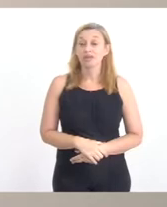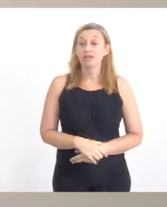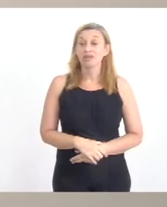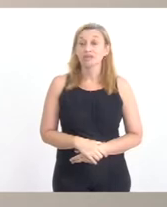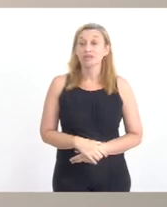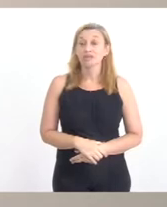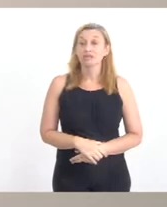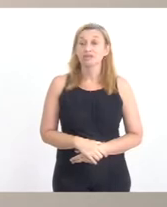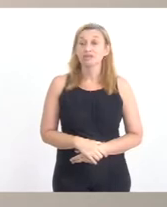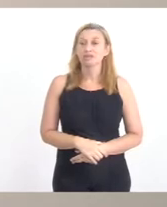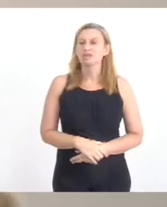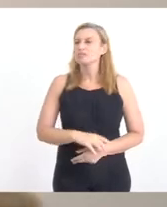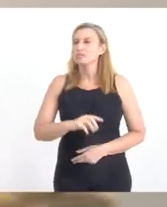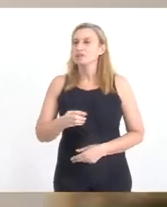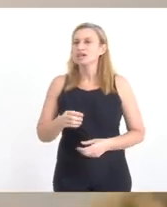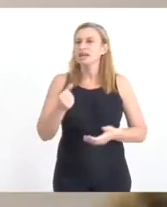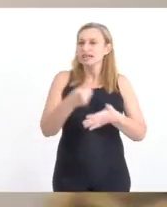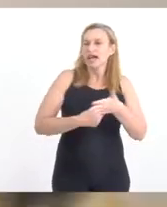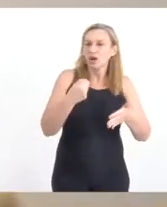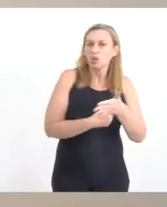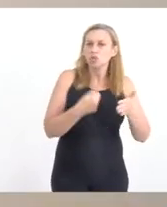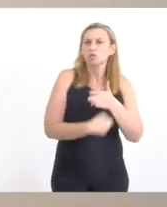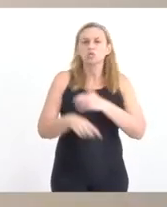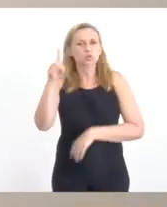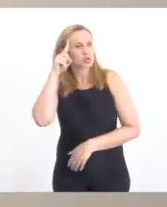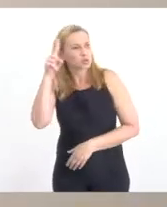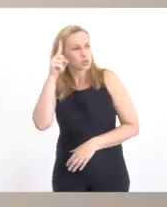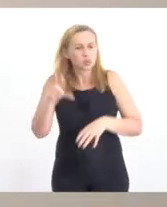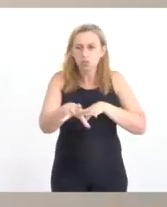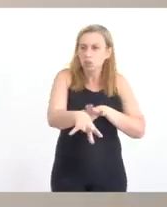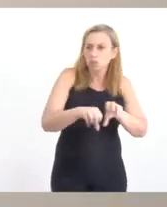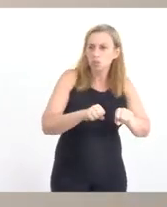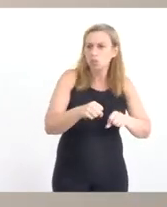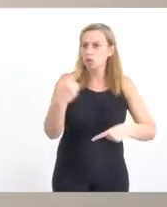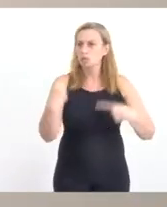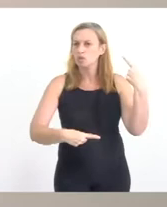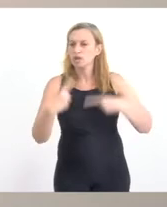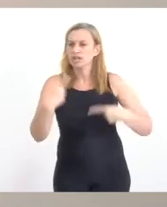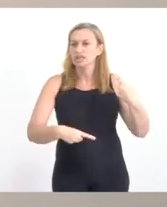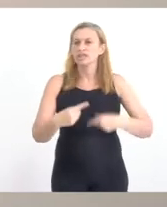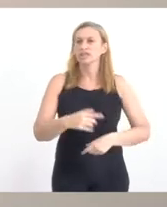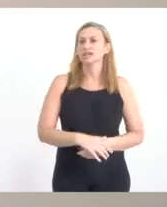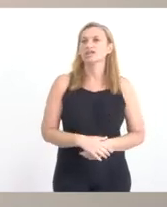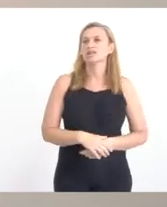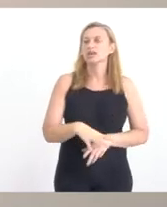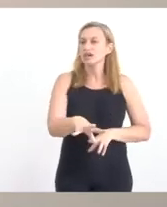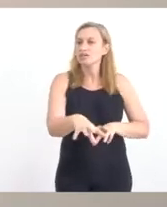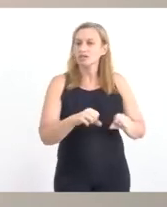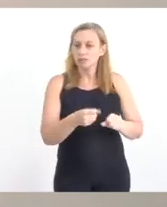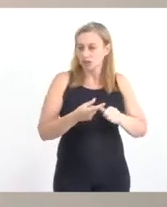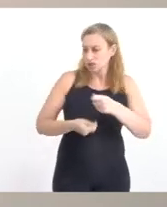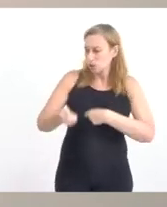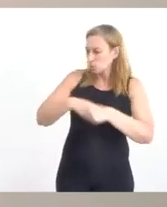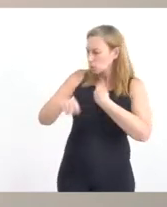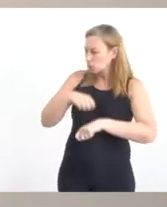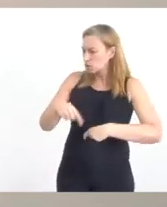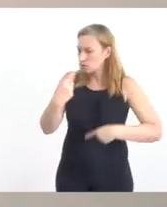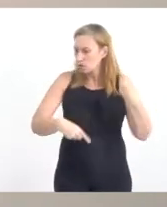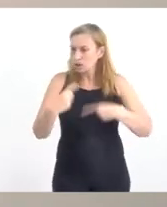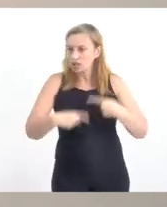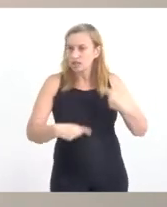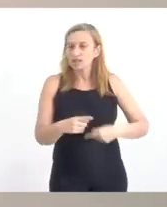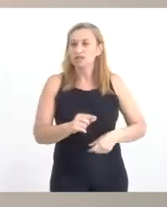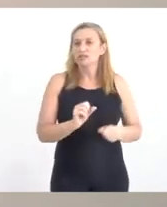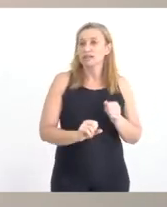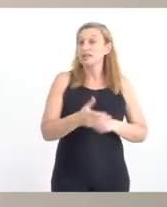já milênios na luta no dia a dia aí na formação na formação política na formação em economia política que é o que a